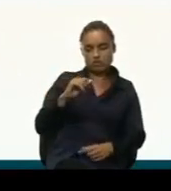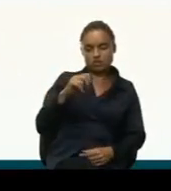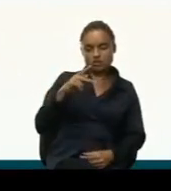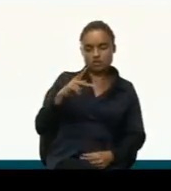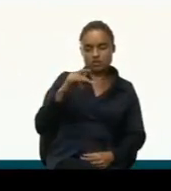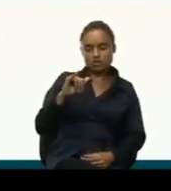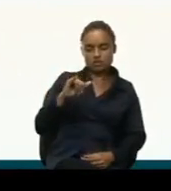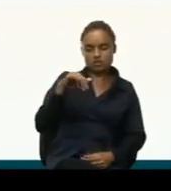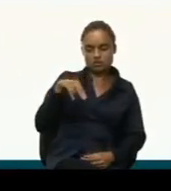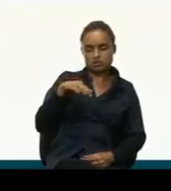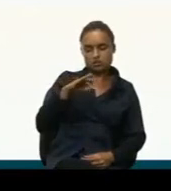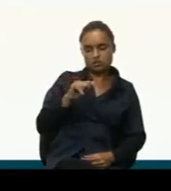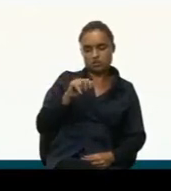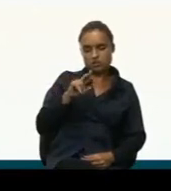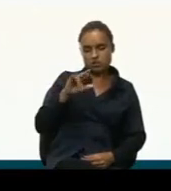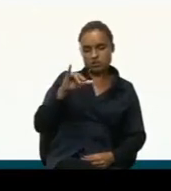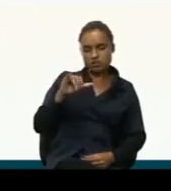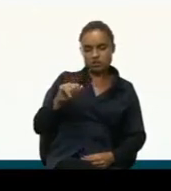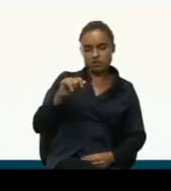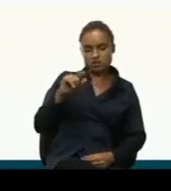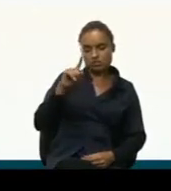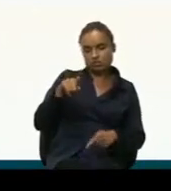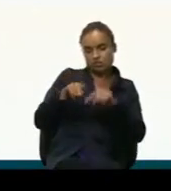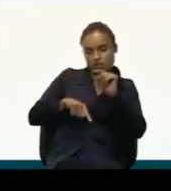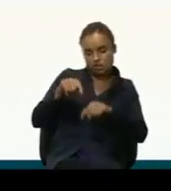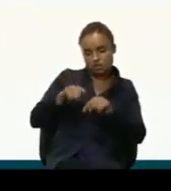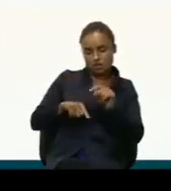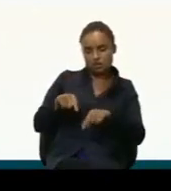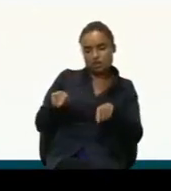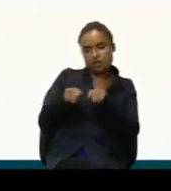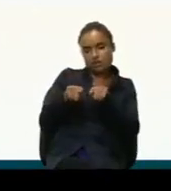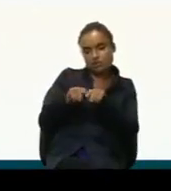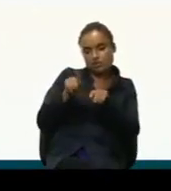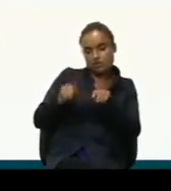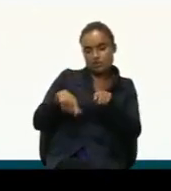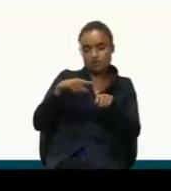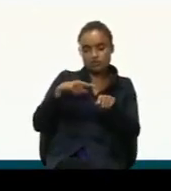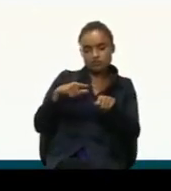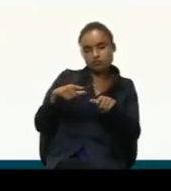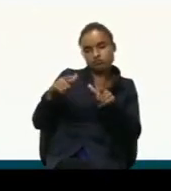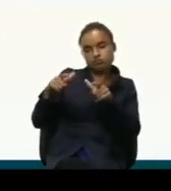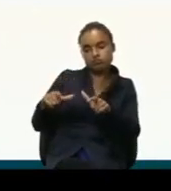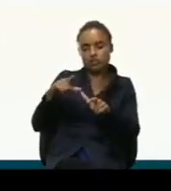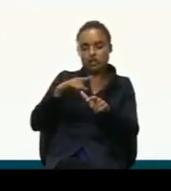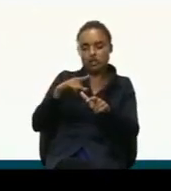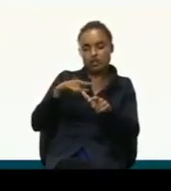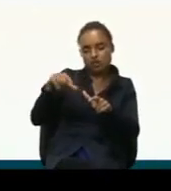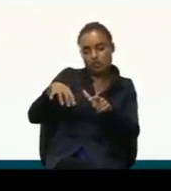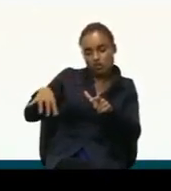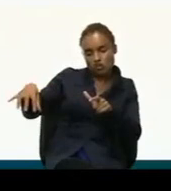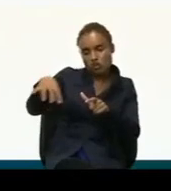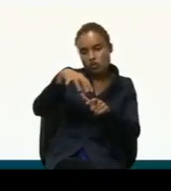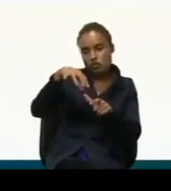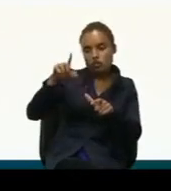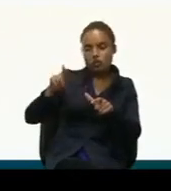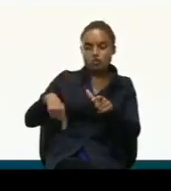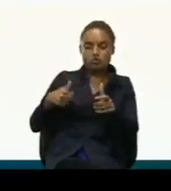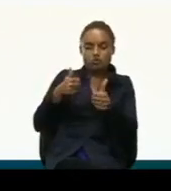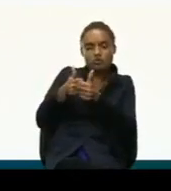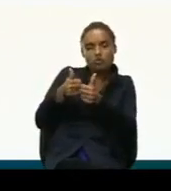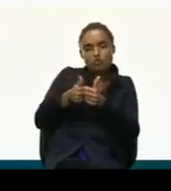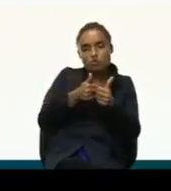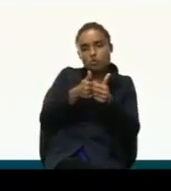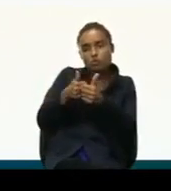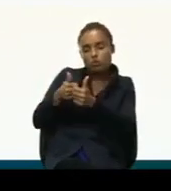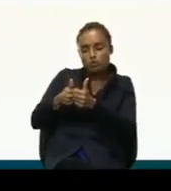Carpintaria ficava, acho que aqui também, né? Então, você vê que a gente procurava deixar tudo próximo e